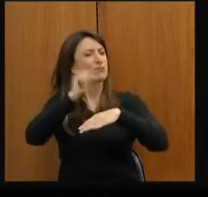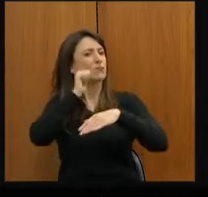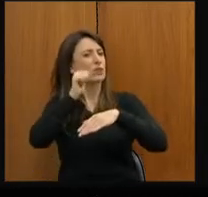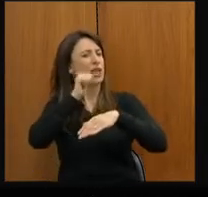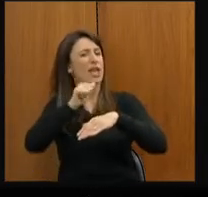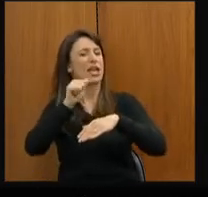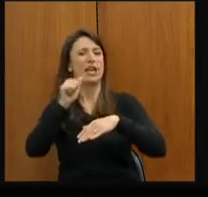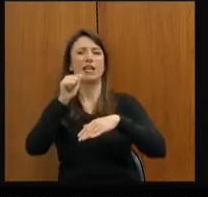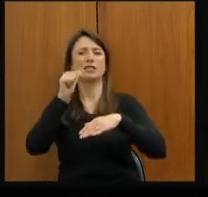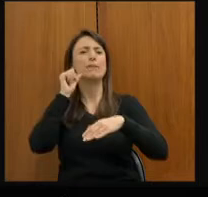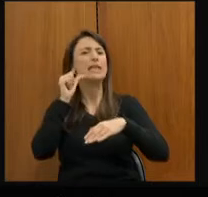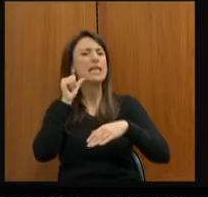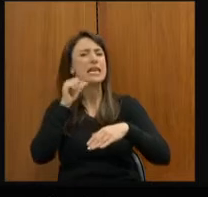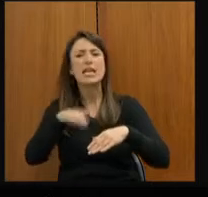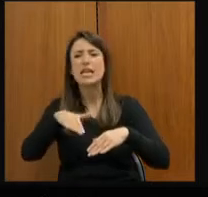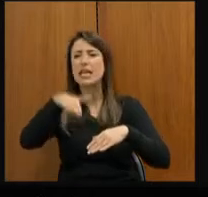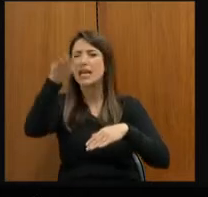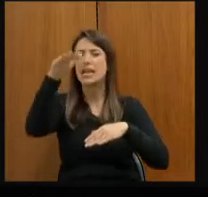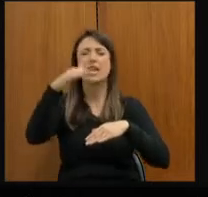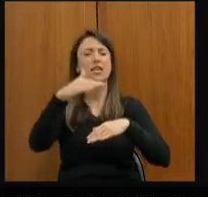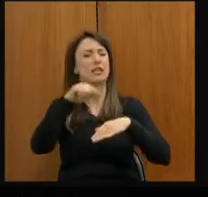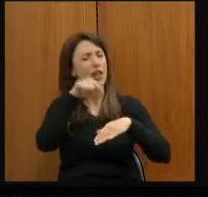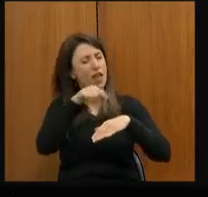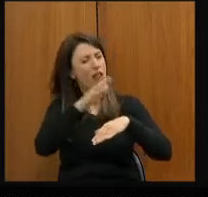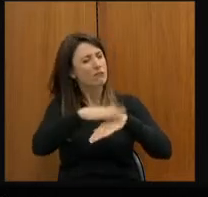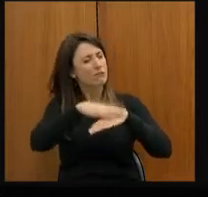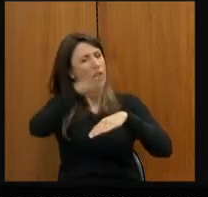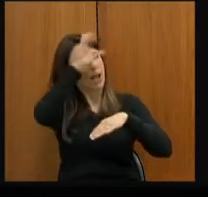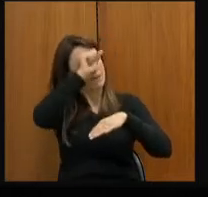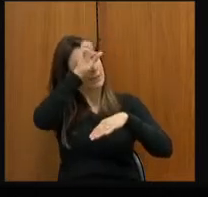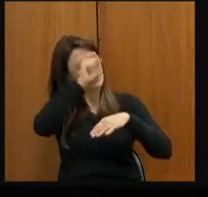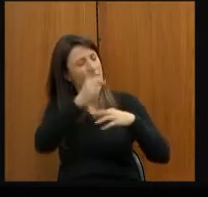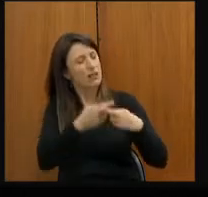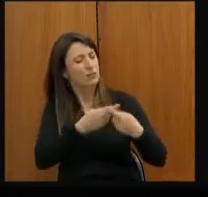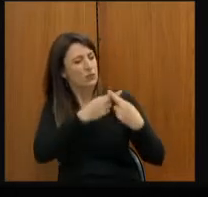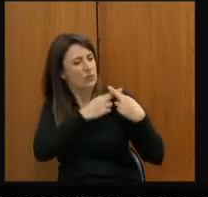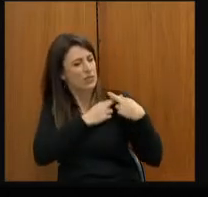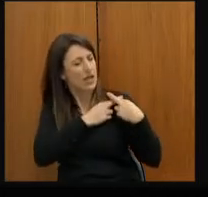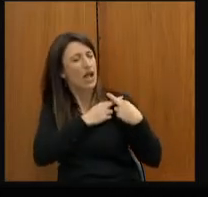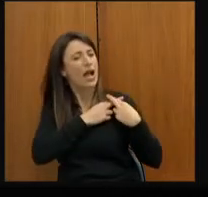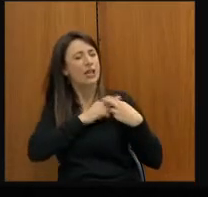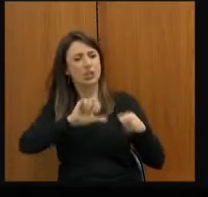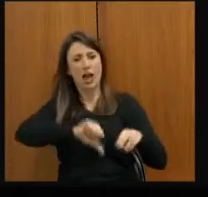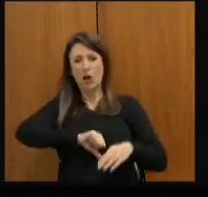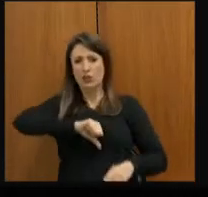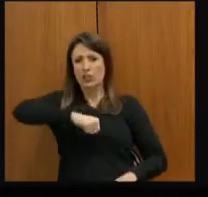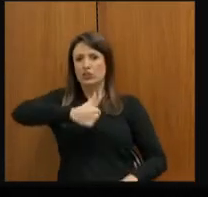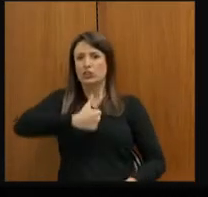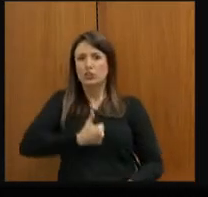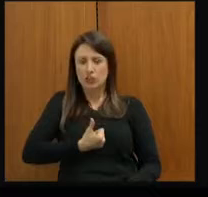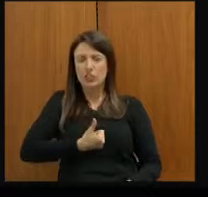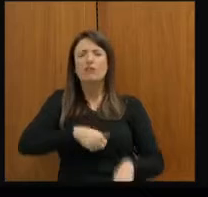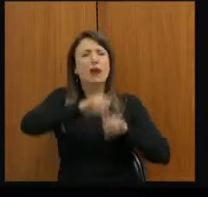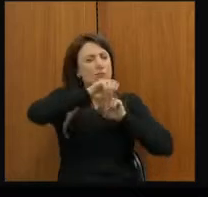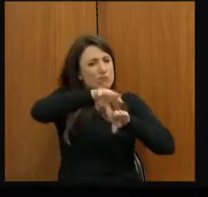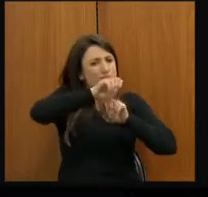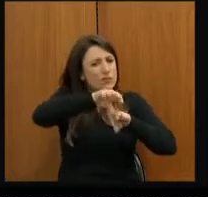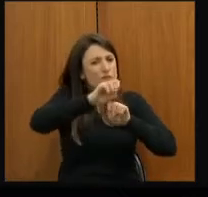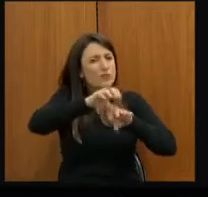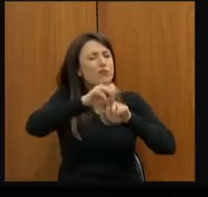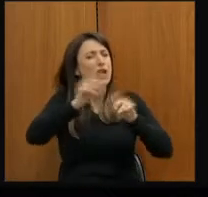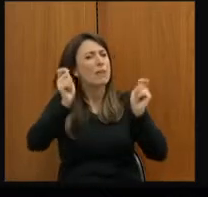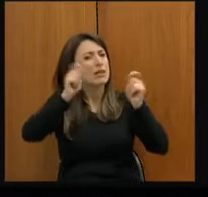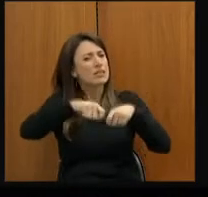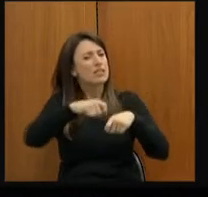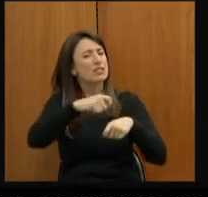viabilizando a auto-responsabilidade a auto-estima com a capacitação profissional e emocional o